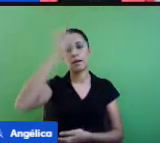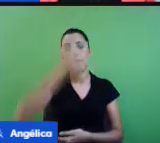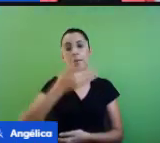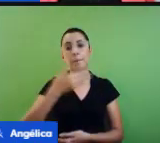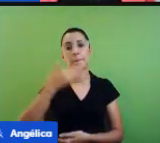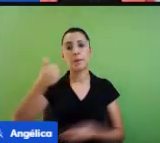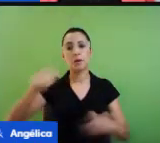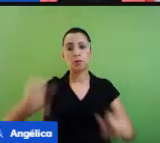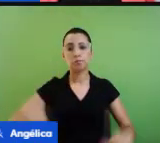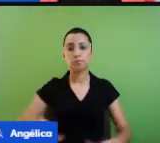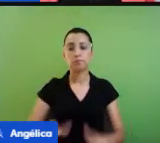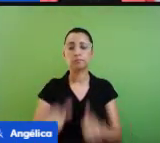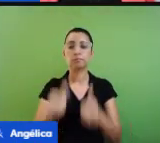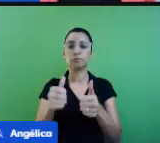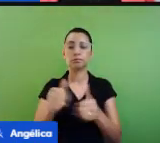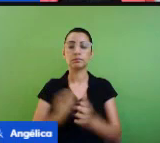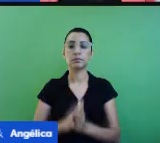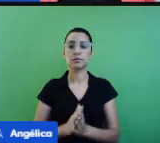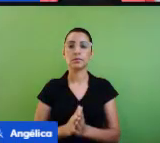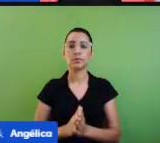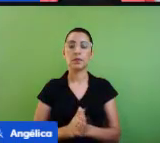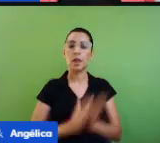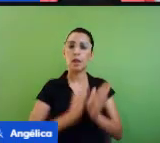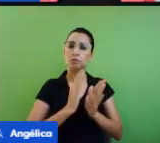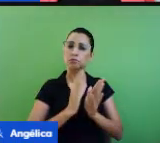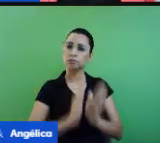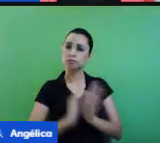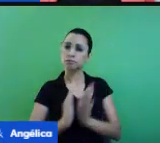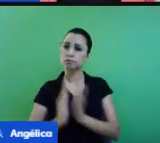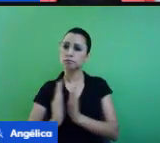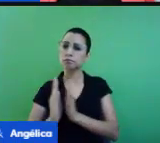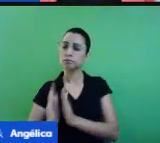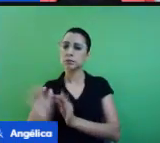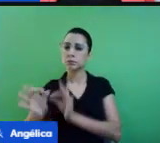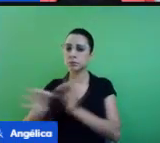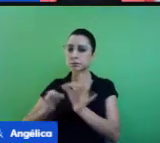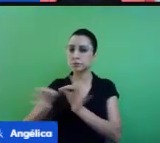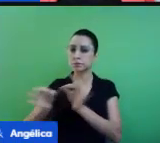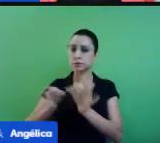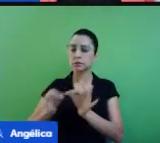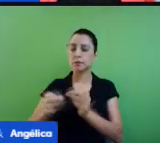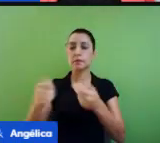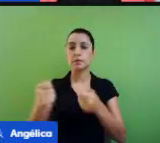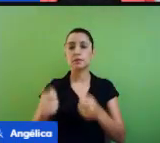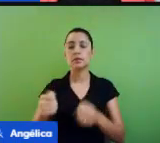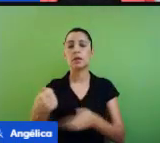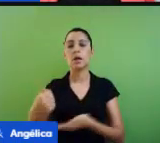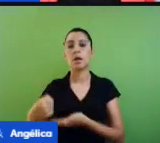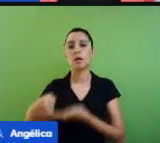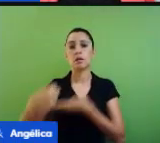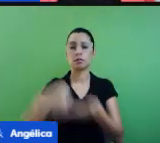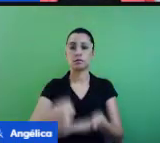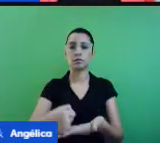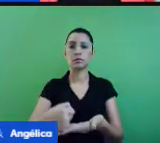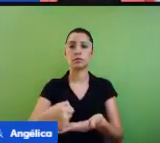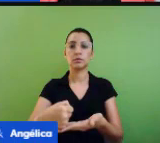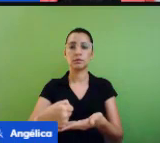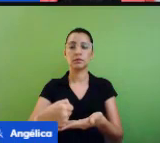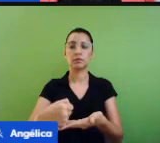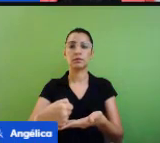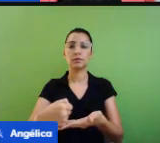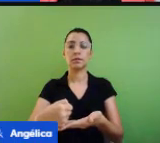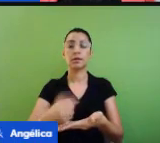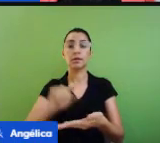de construção do conhecimento passa por um momento de colaboração, é a etapa inicial, para